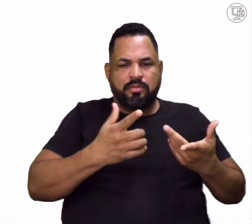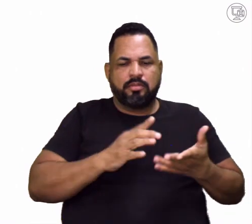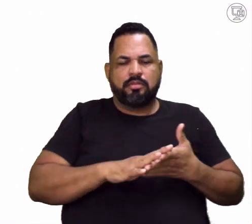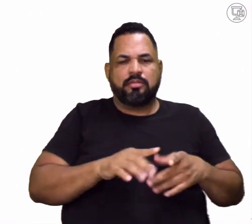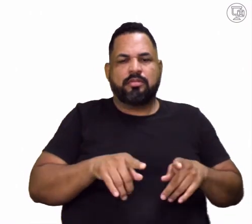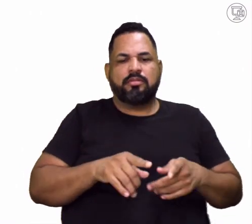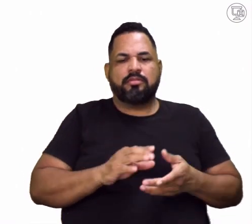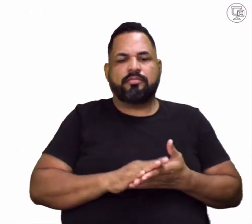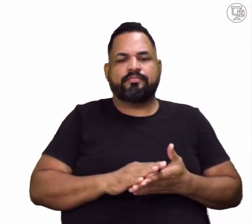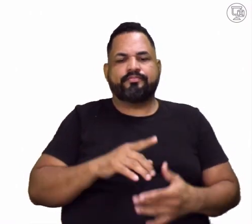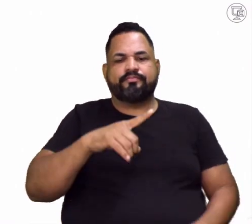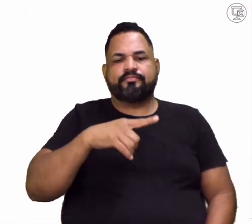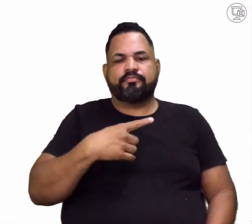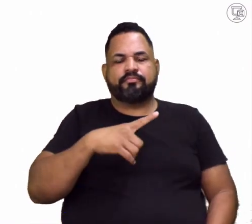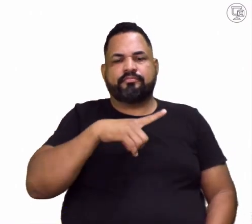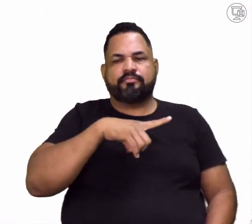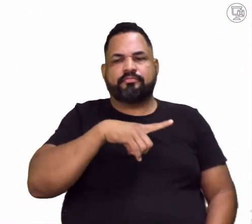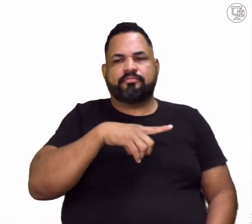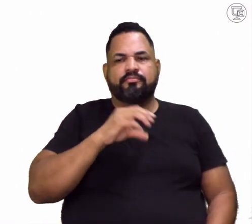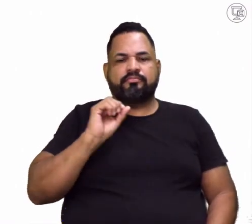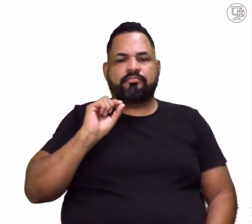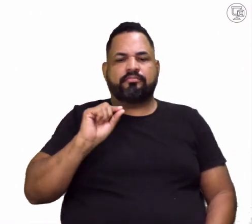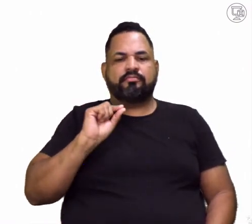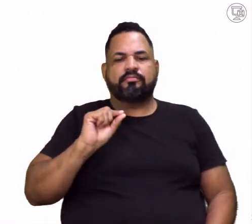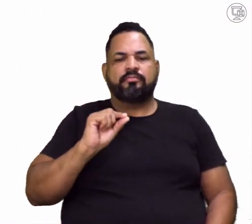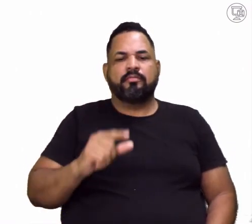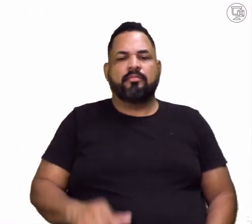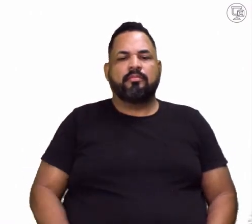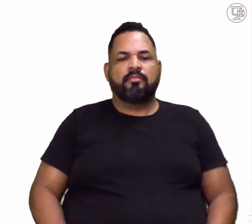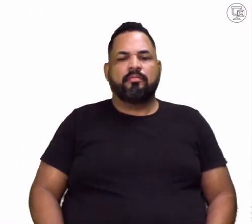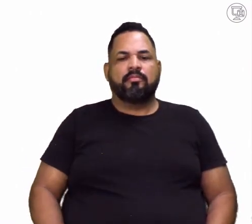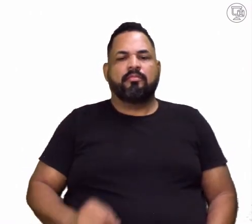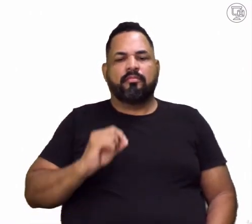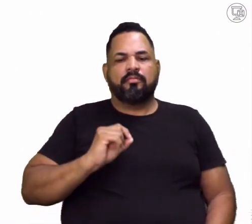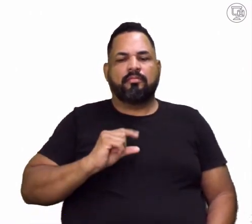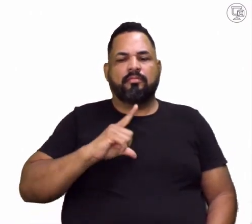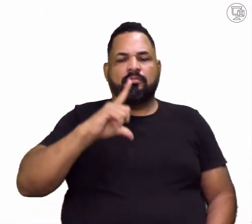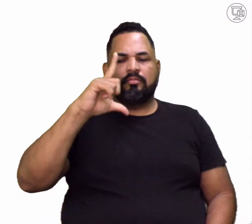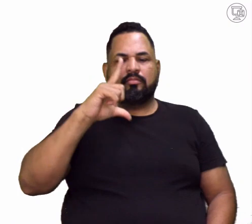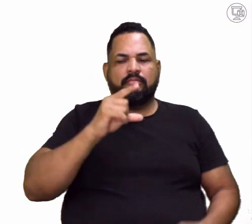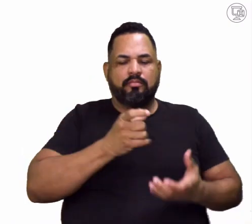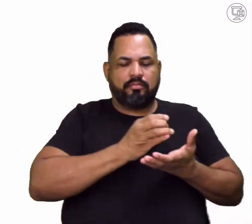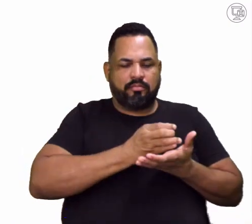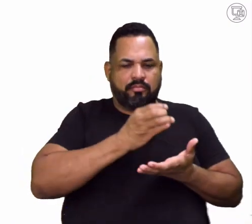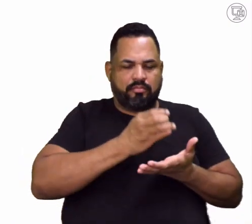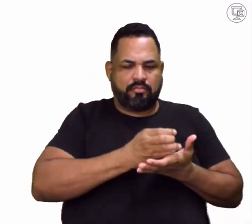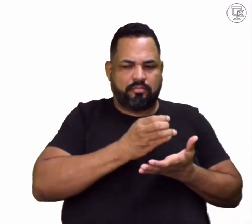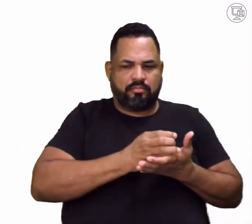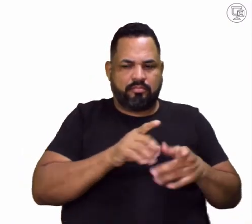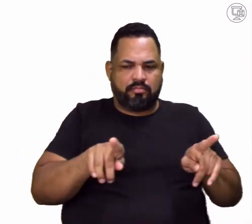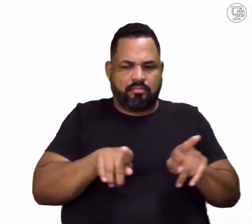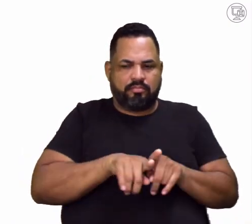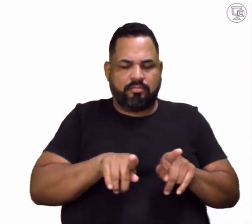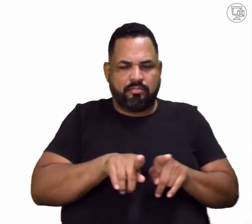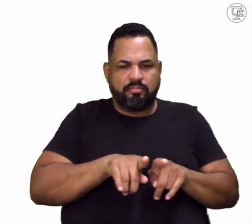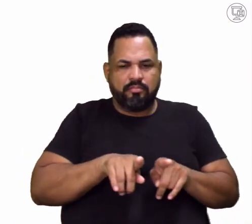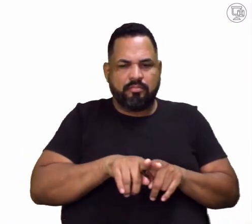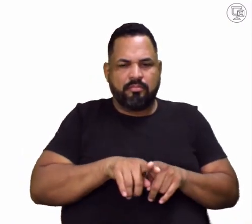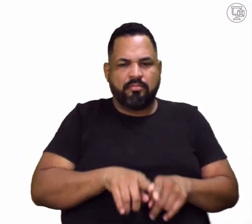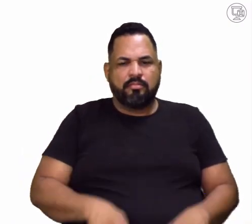que Inicial E aí você vai ter o quê você vai ter esse aumento do recipiente e também